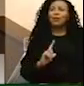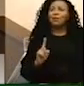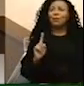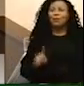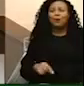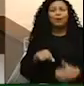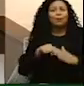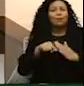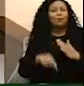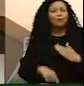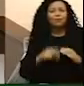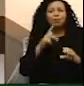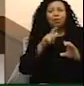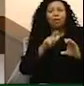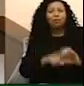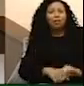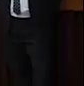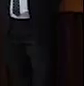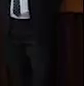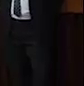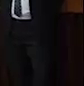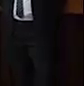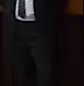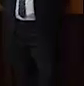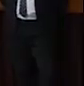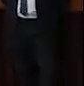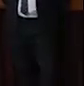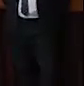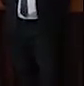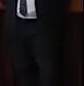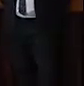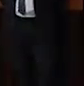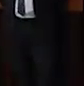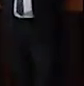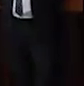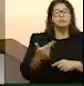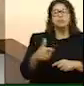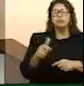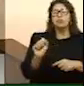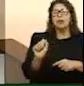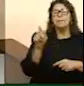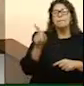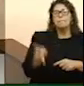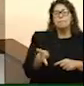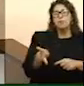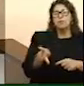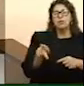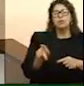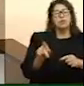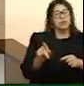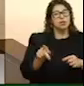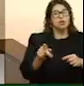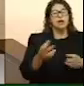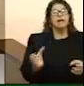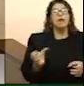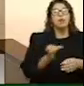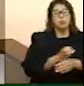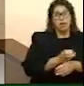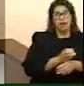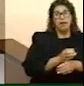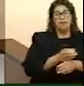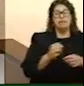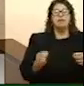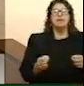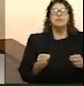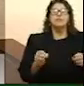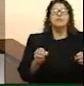gente aprofundar o déficit da Previdência. Professores não têm aposentadoria integral e paritária. Por que agentes de saúde